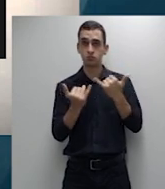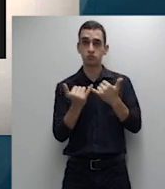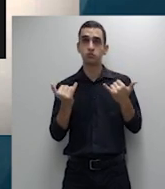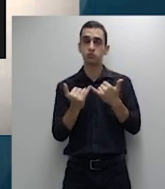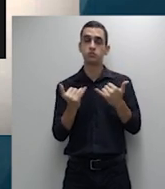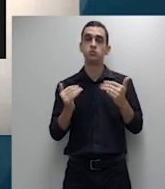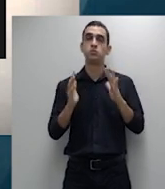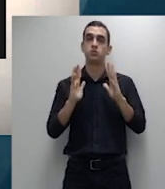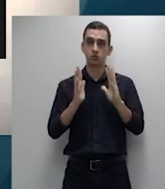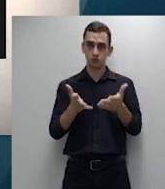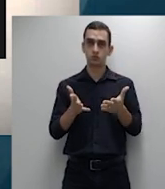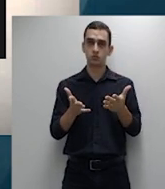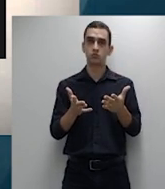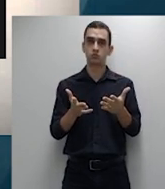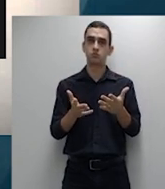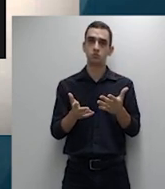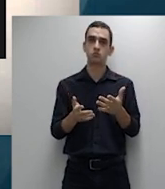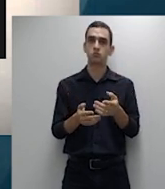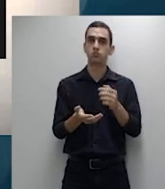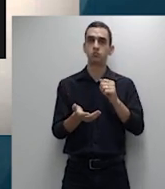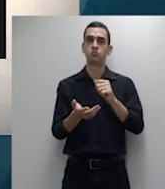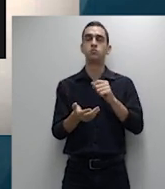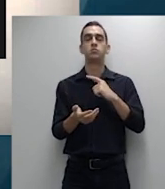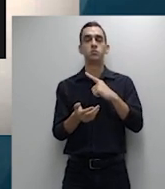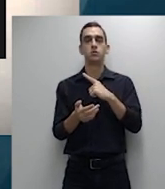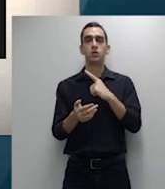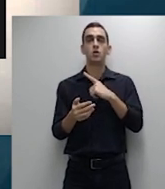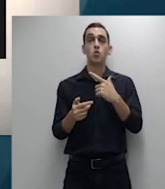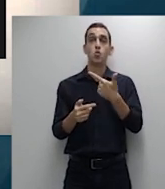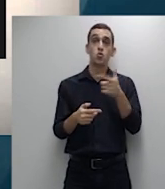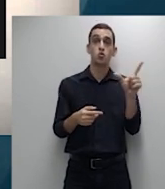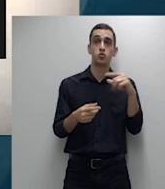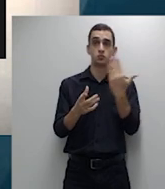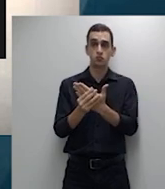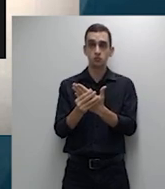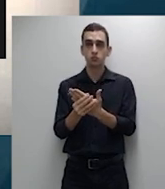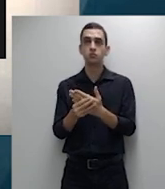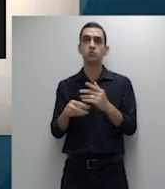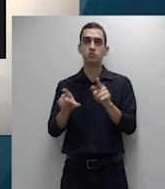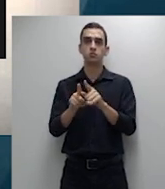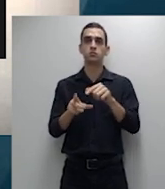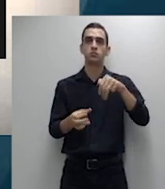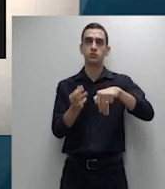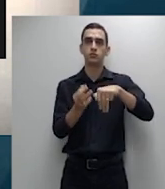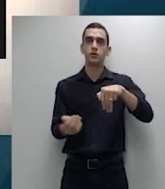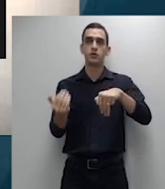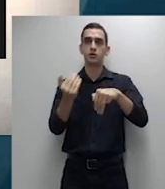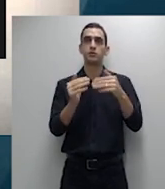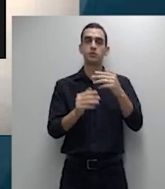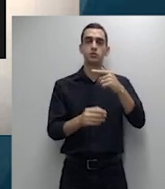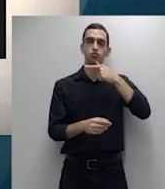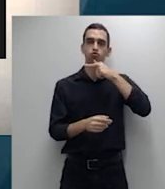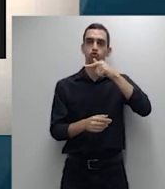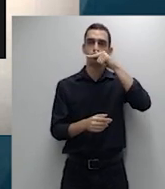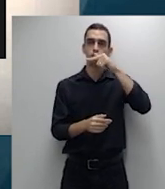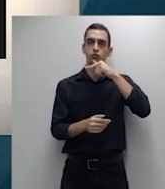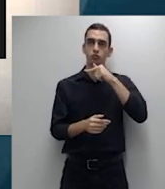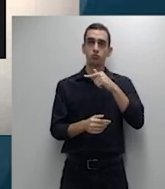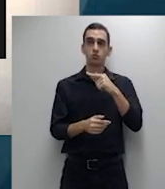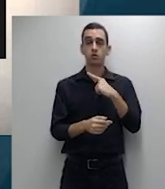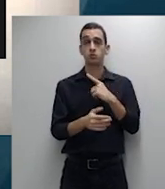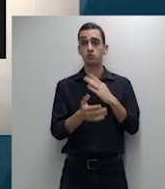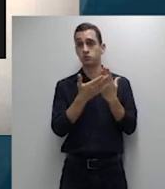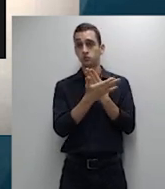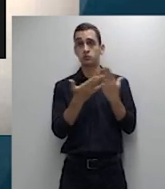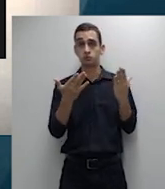milhão 242 513 em São Paulo distribuidor e Gilmar tempo mínimo de uma frente provimento ao recurso